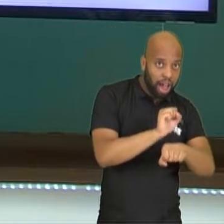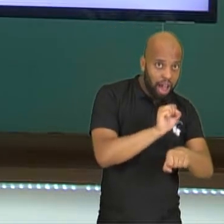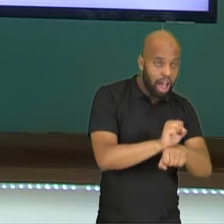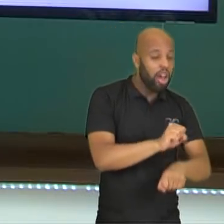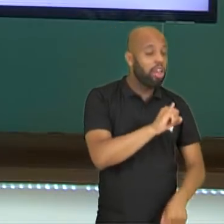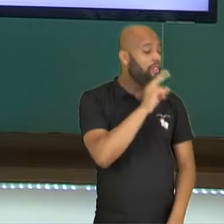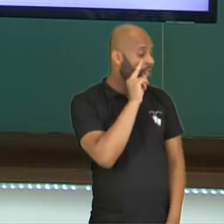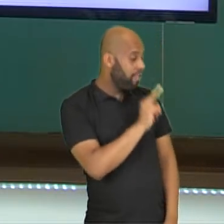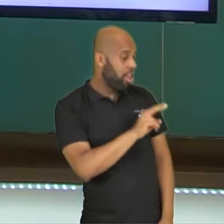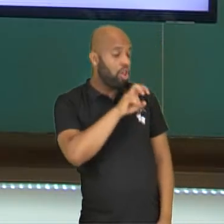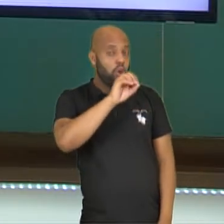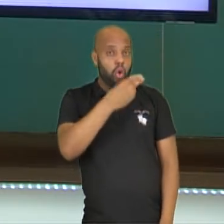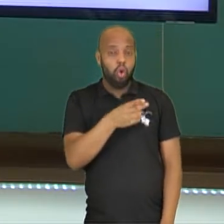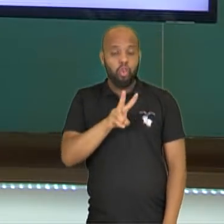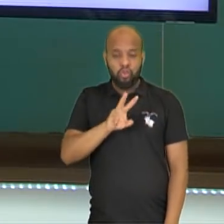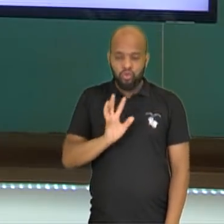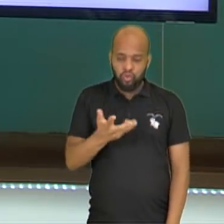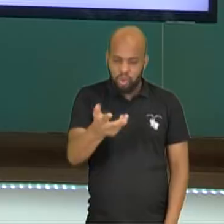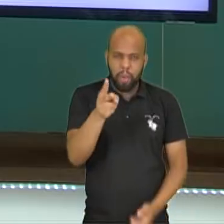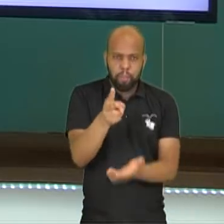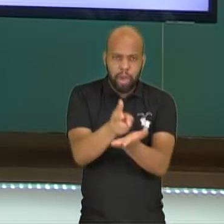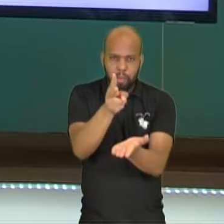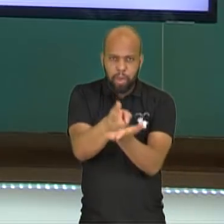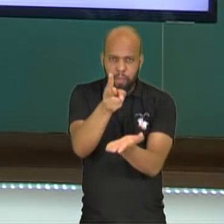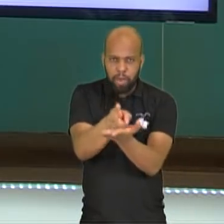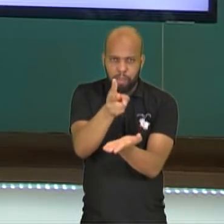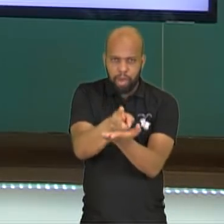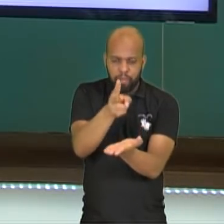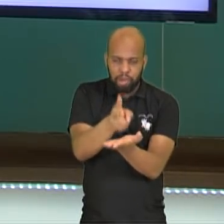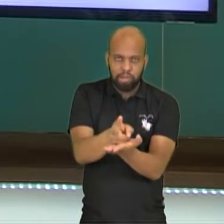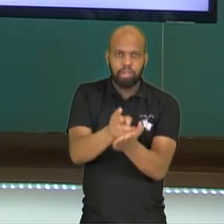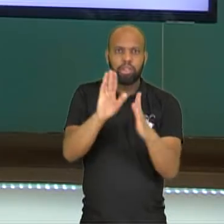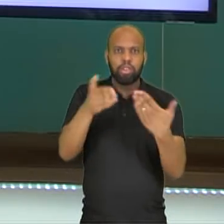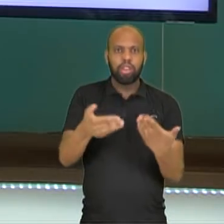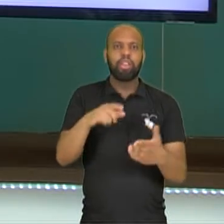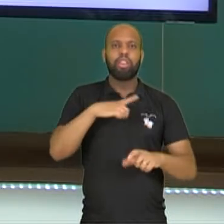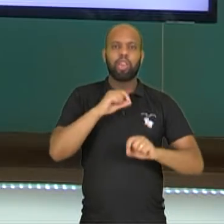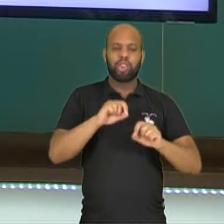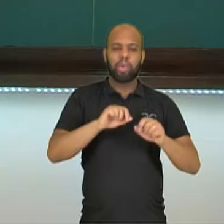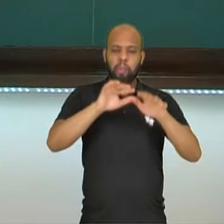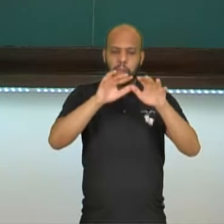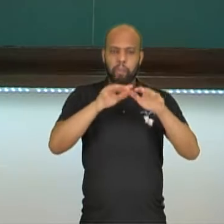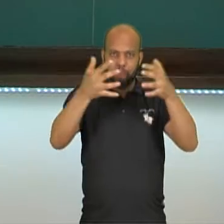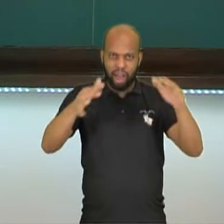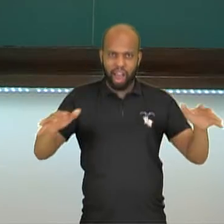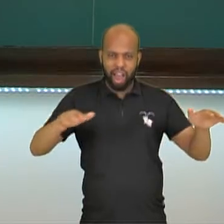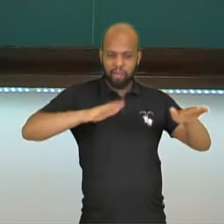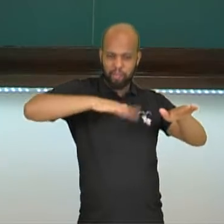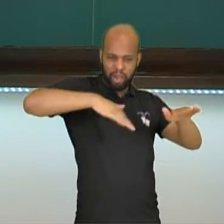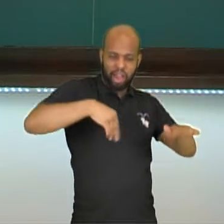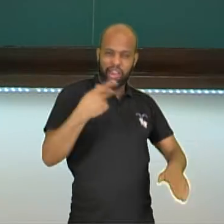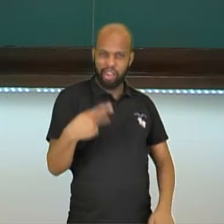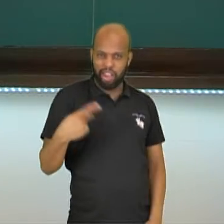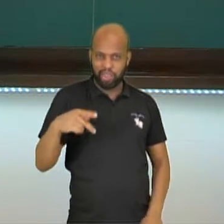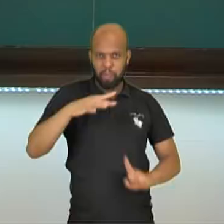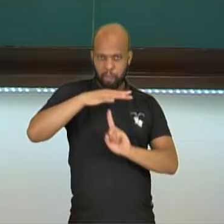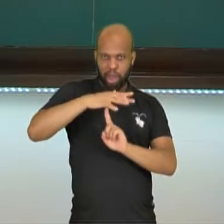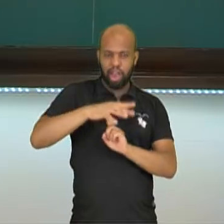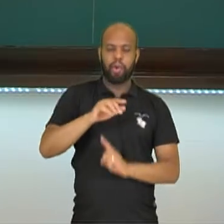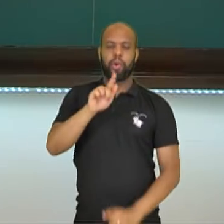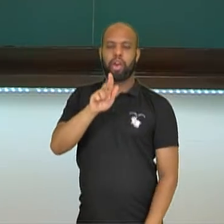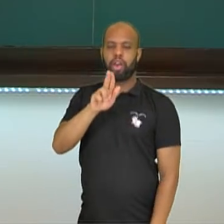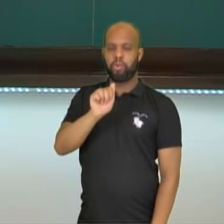velocidade constante. E aí que entra a questão da Baía de Guaratuba. Por quê? Porque quando você